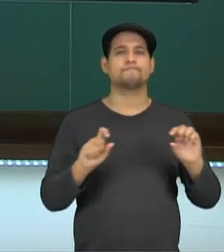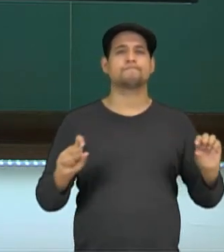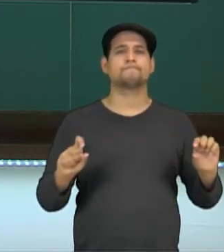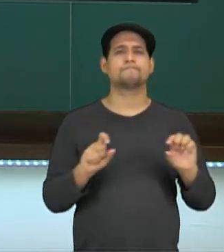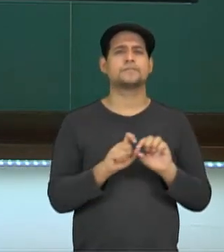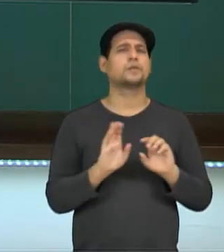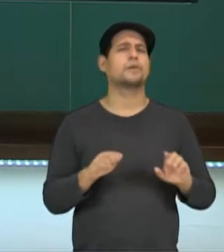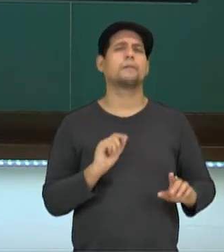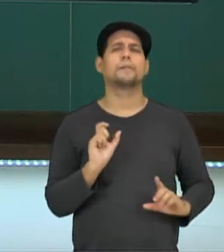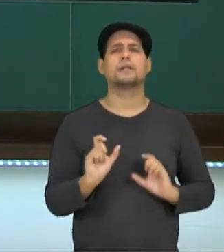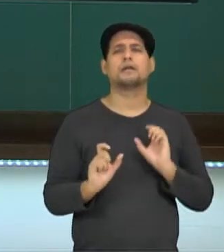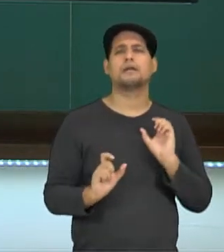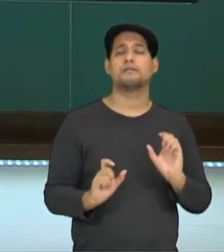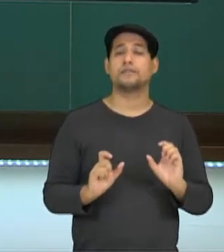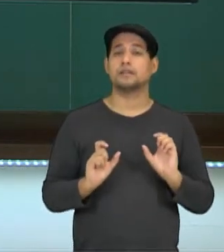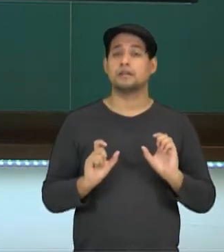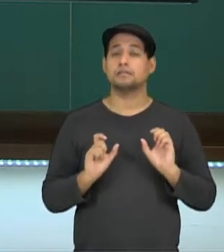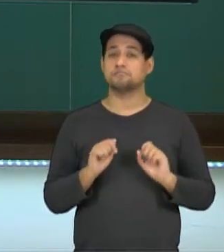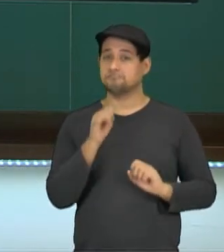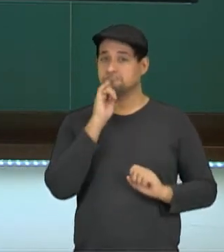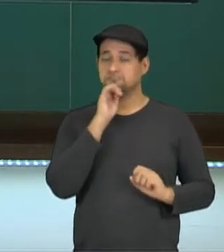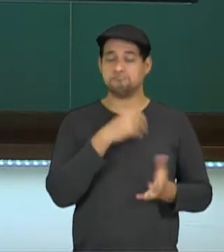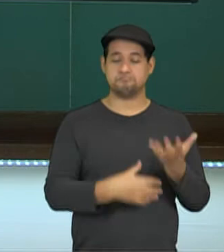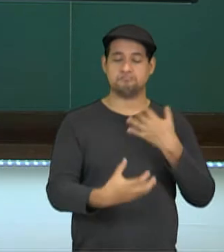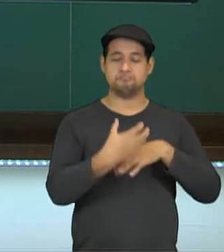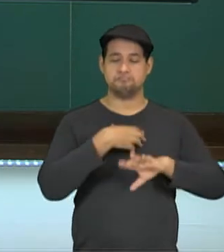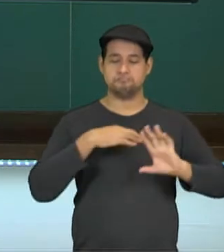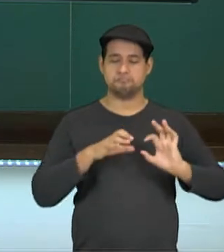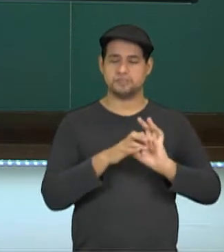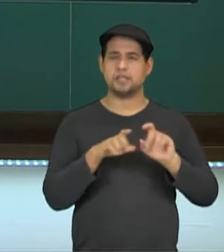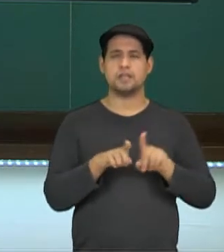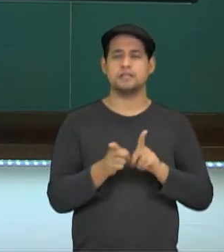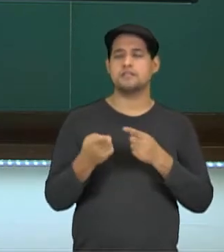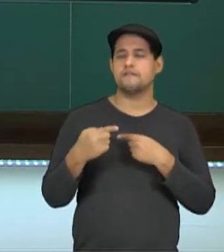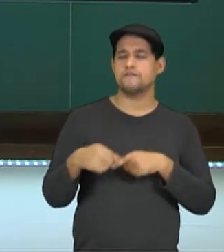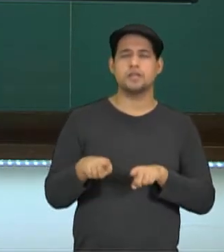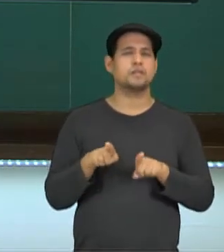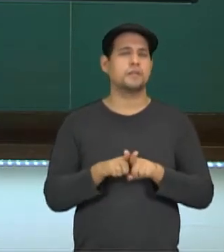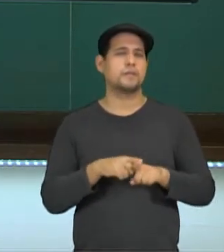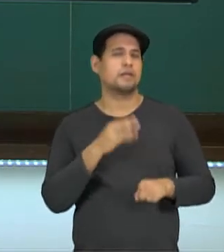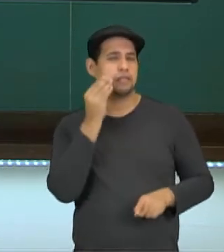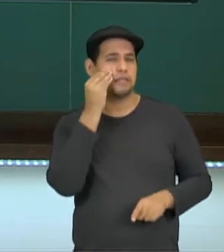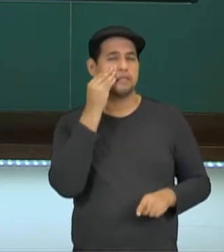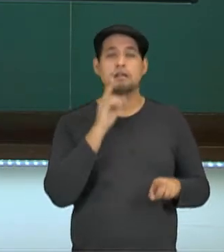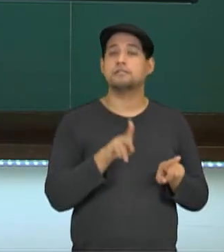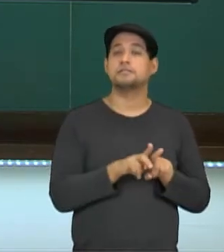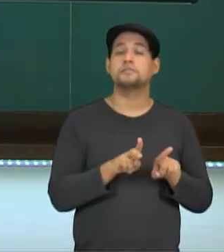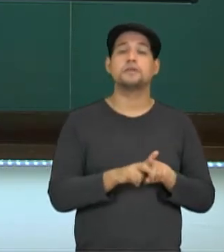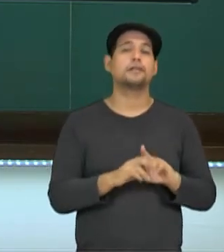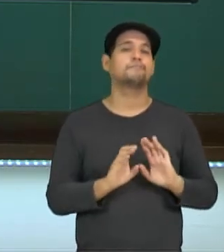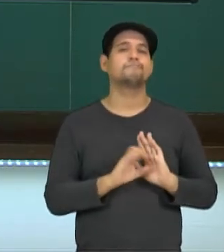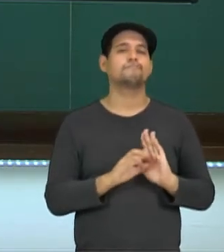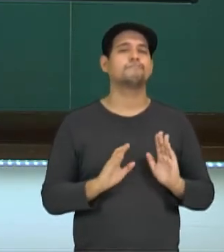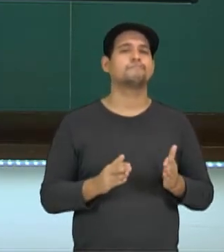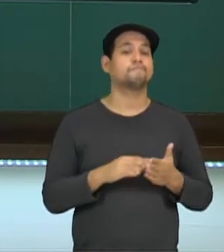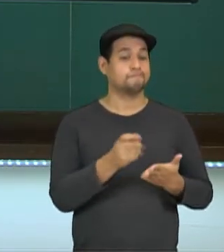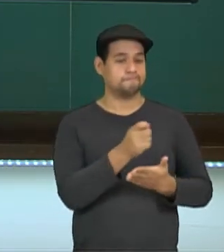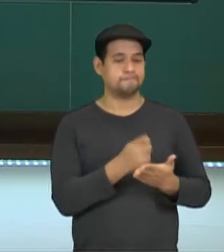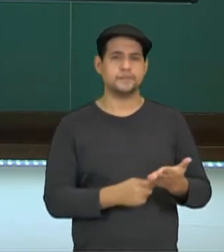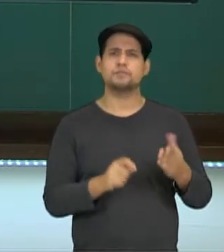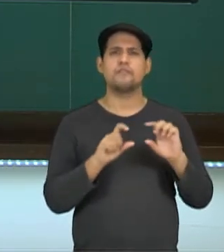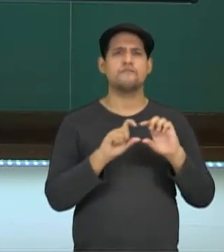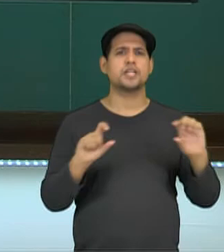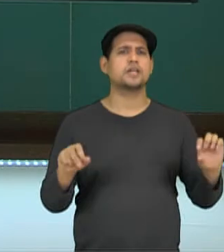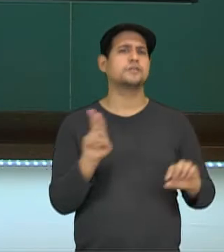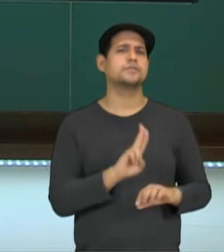são essas palavras? Resiliência, desafio, perseverança e contemporâneo. Vamos escrever uma